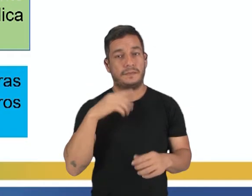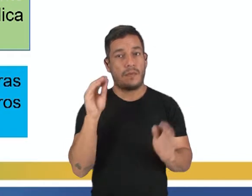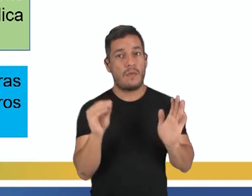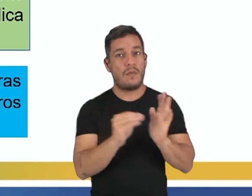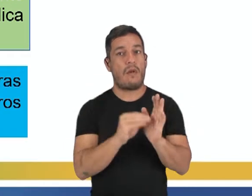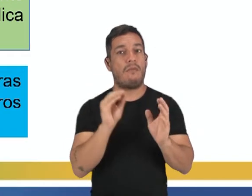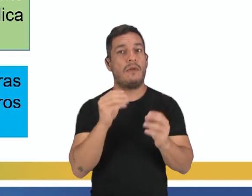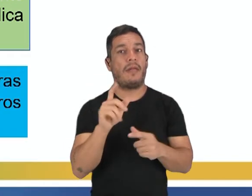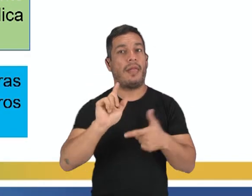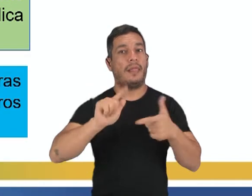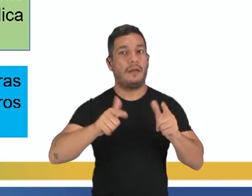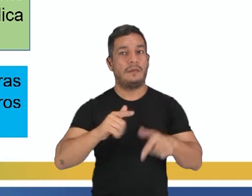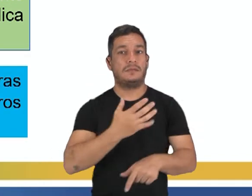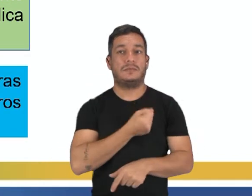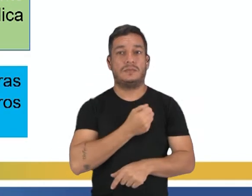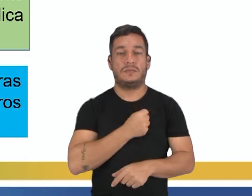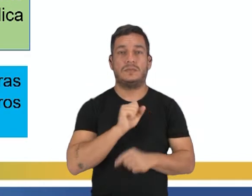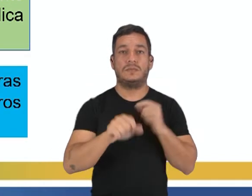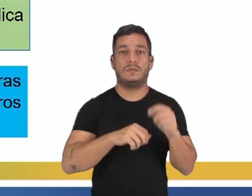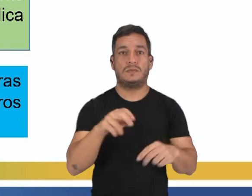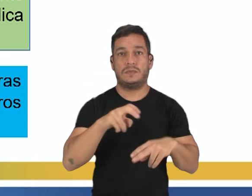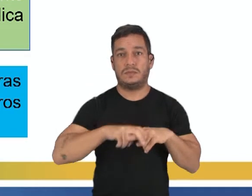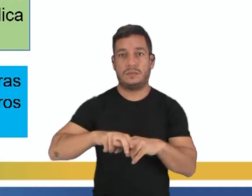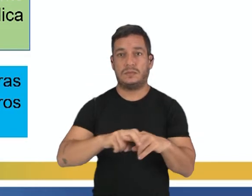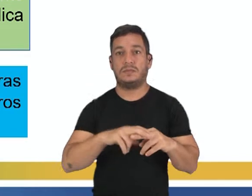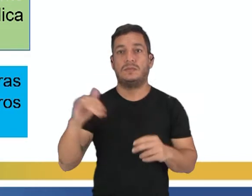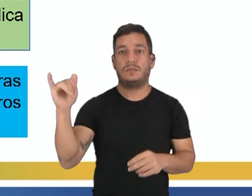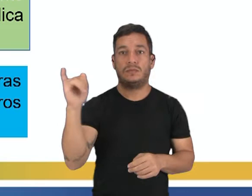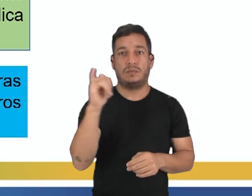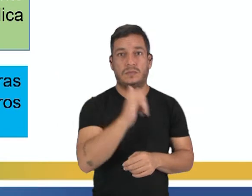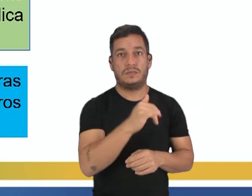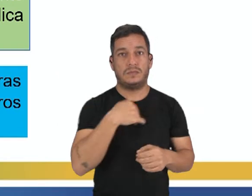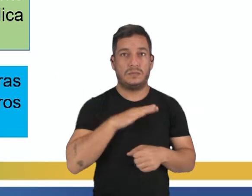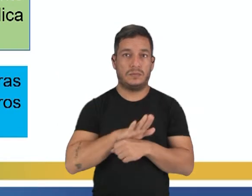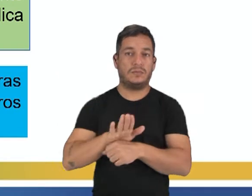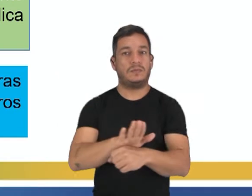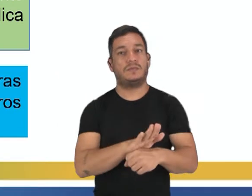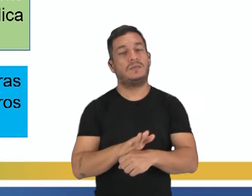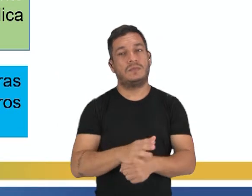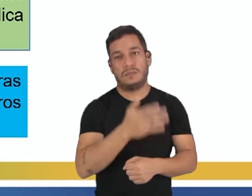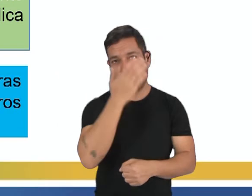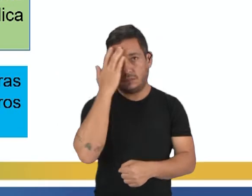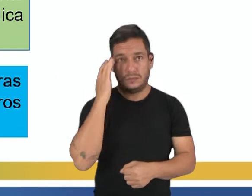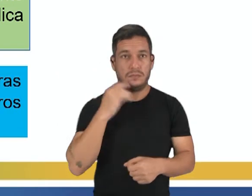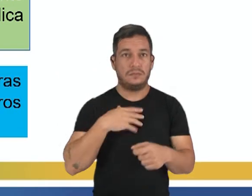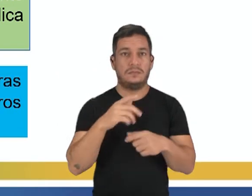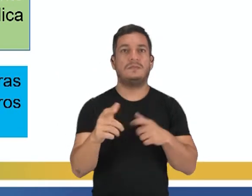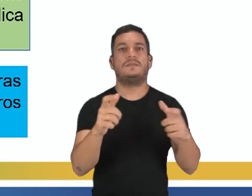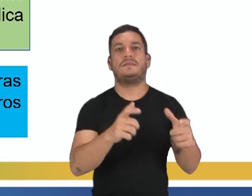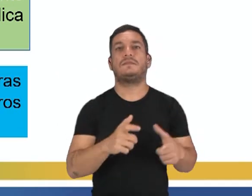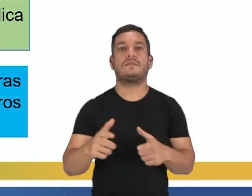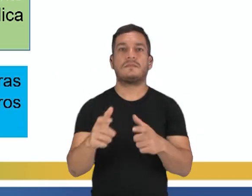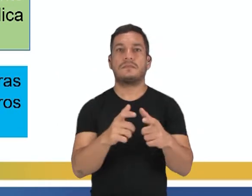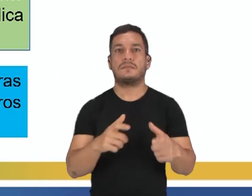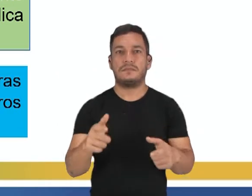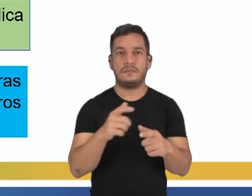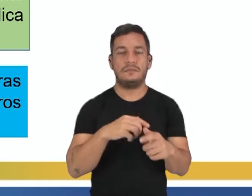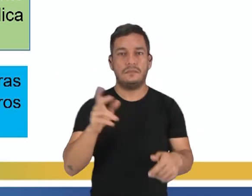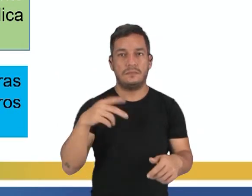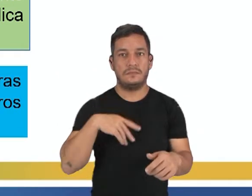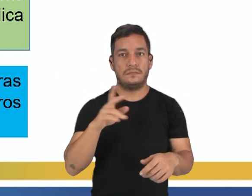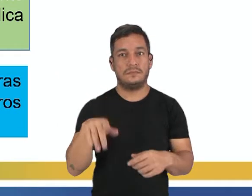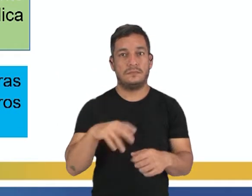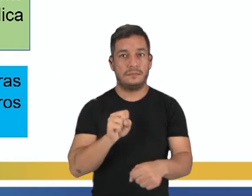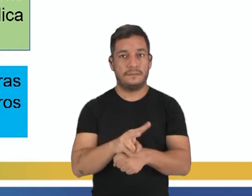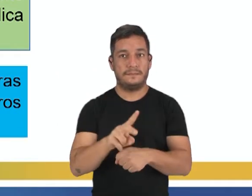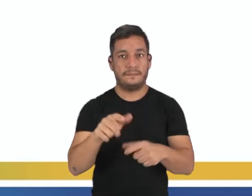atribuir letras e números aos assentos de um avião, o que auxilia os passageiros na localização de suas reservas